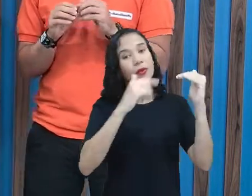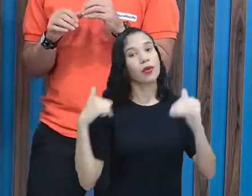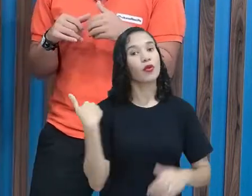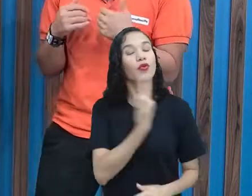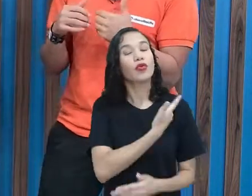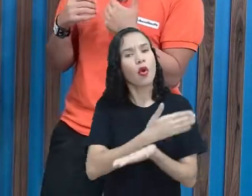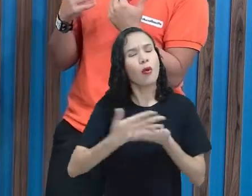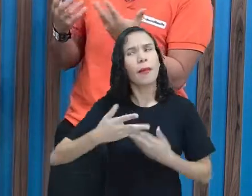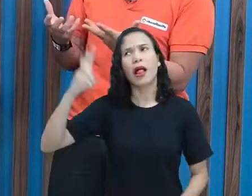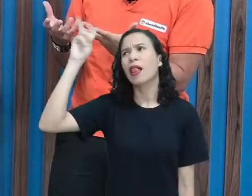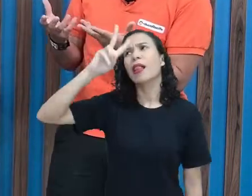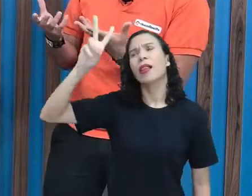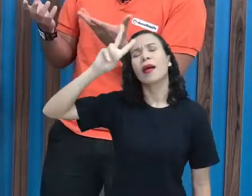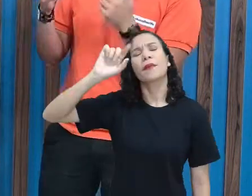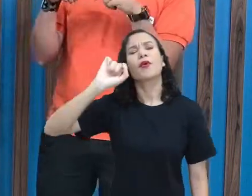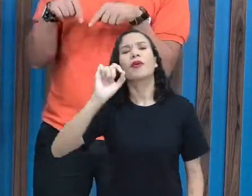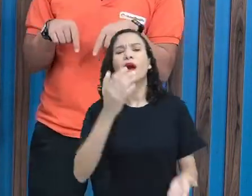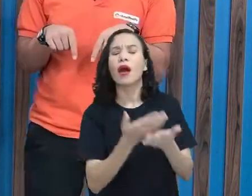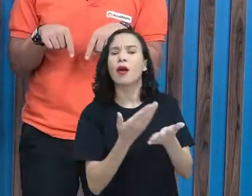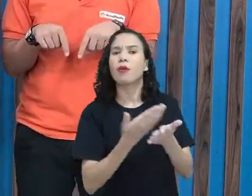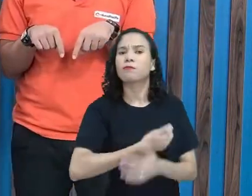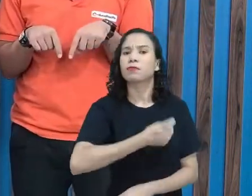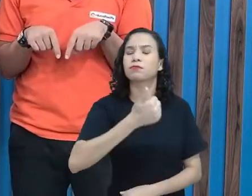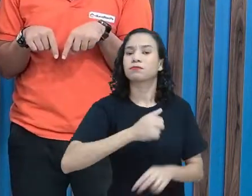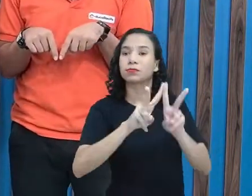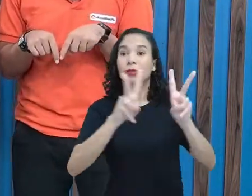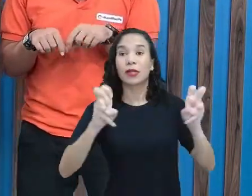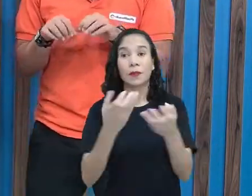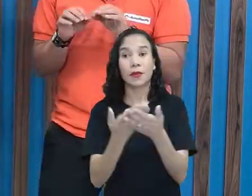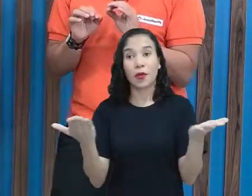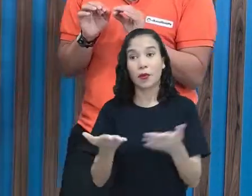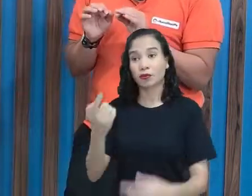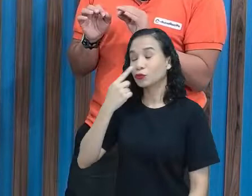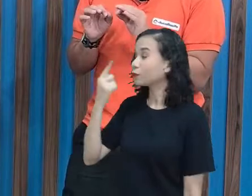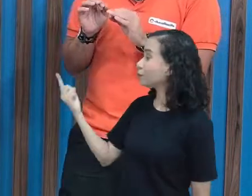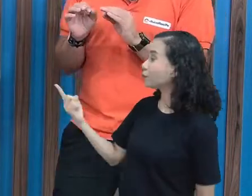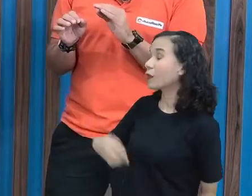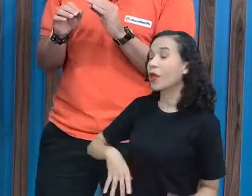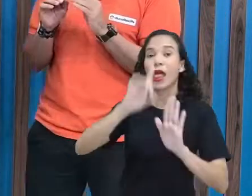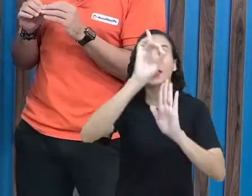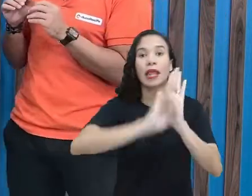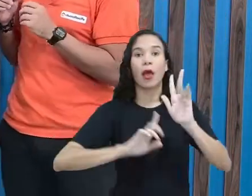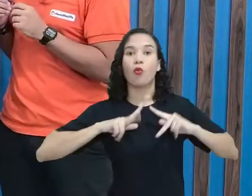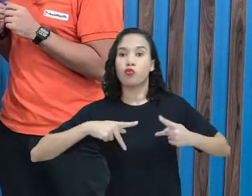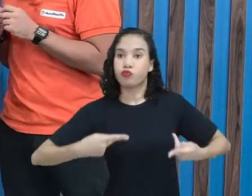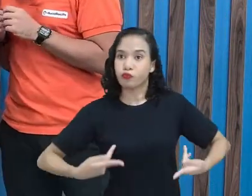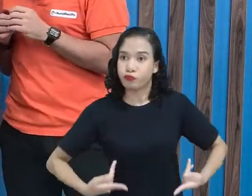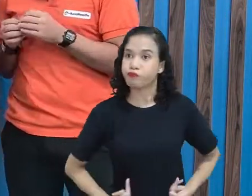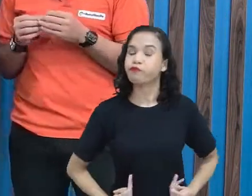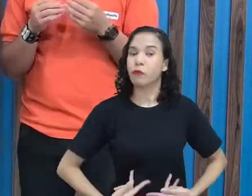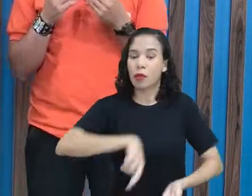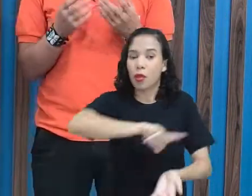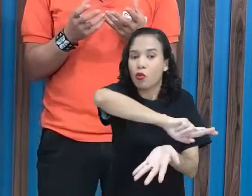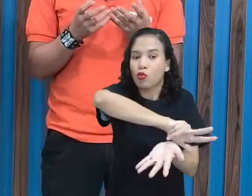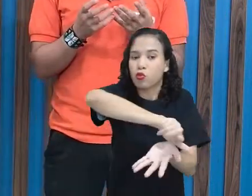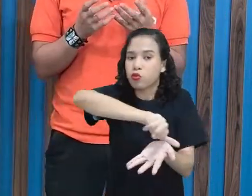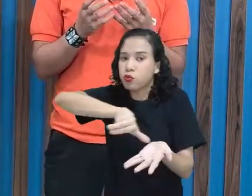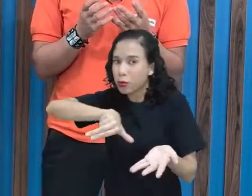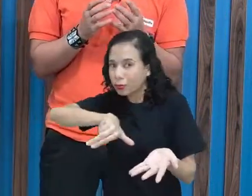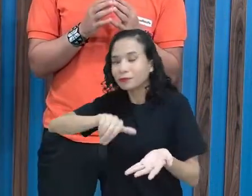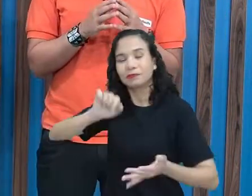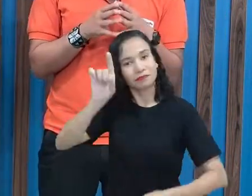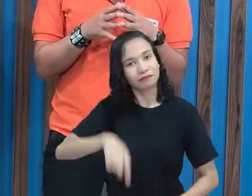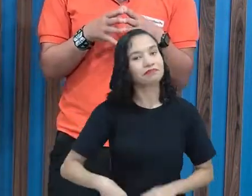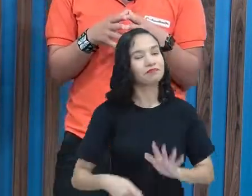né, relembrando essa aula magna. O título da aula de hoje é Direitos Humanos e Diversidade, não é